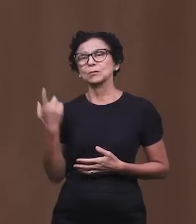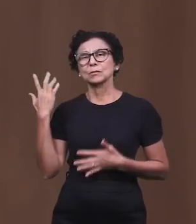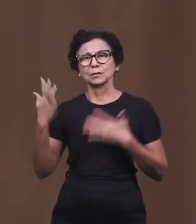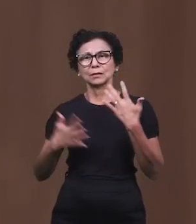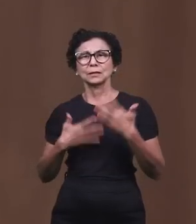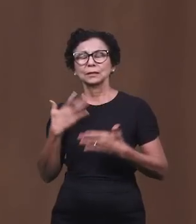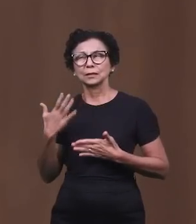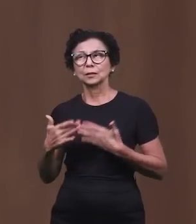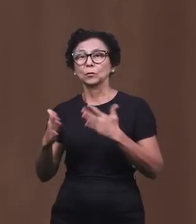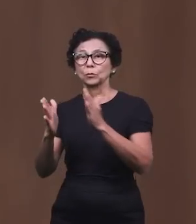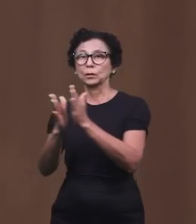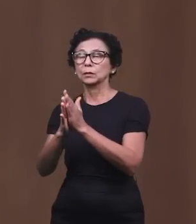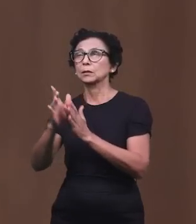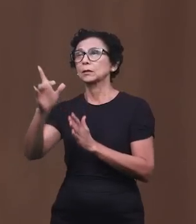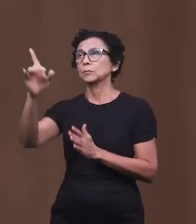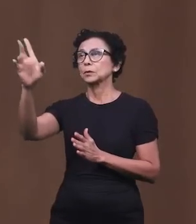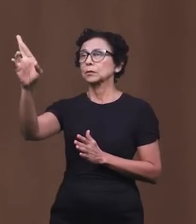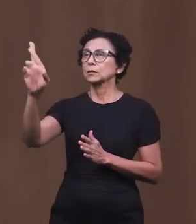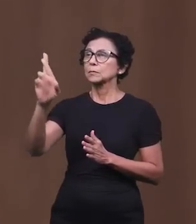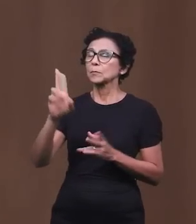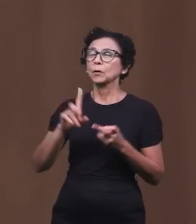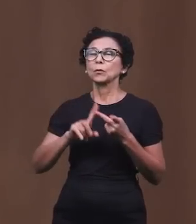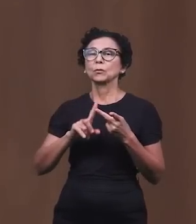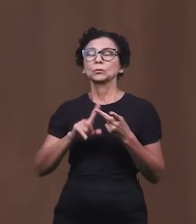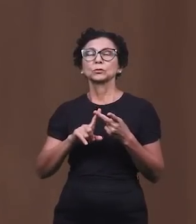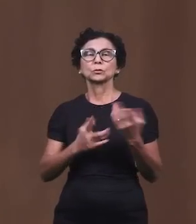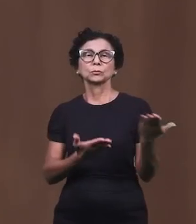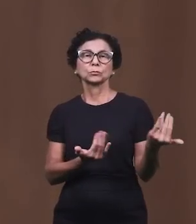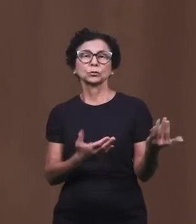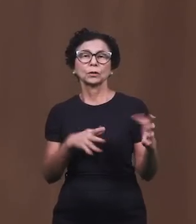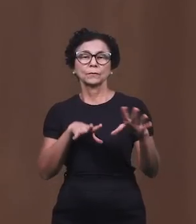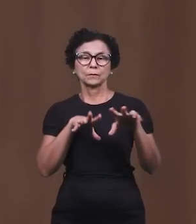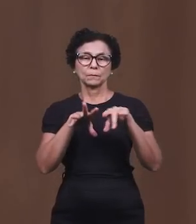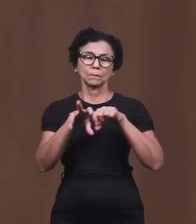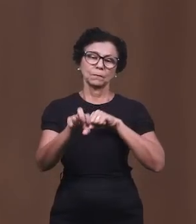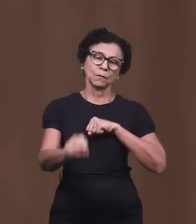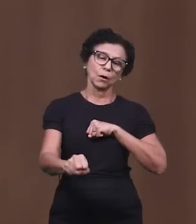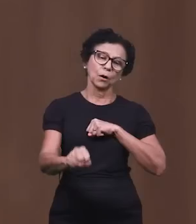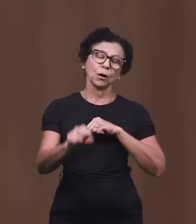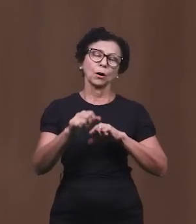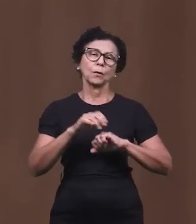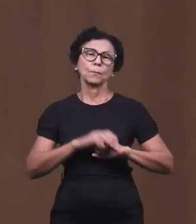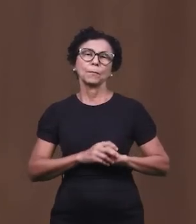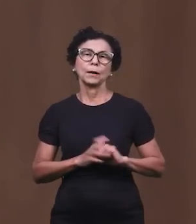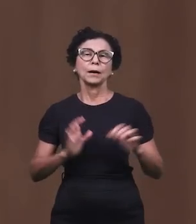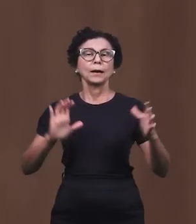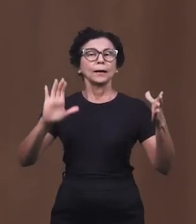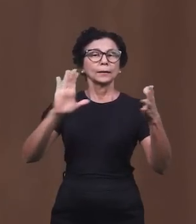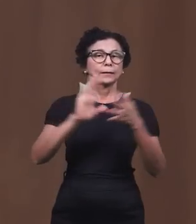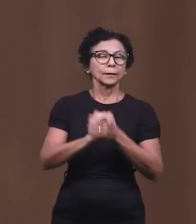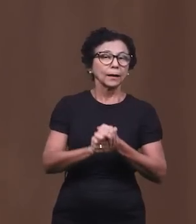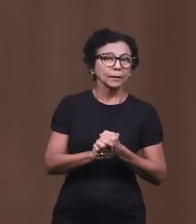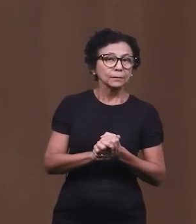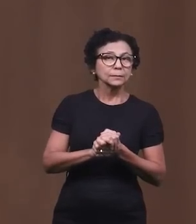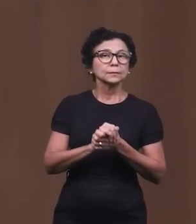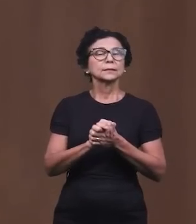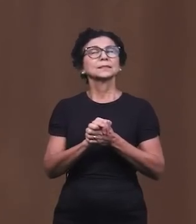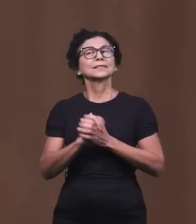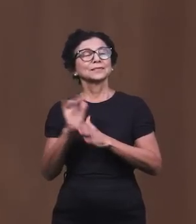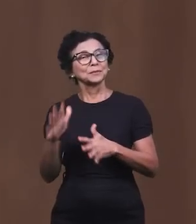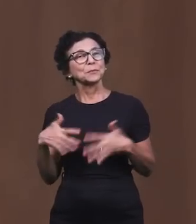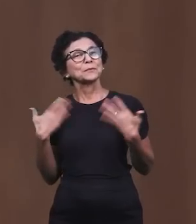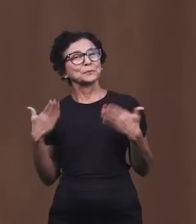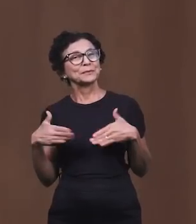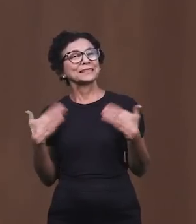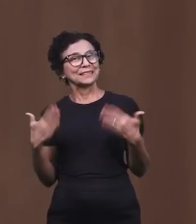com a formatura de um jovem, né? A constituição de um lar. Então tudo isso alegra, mas a alegria do